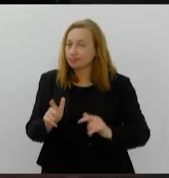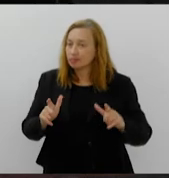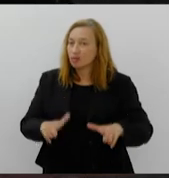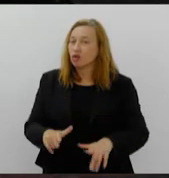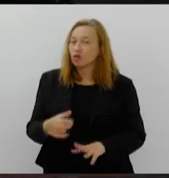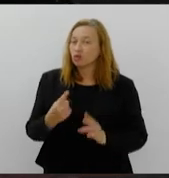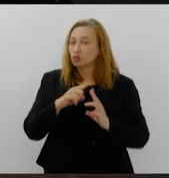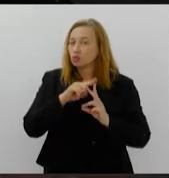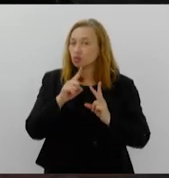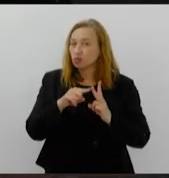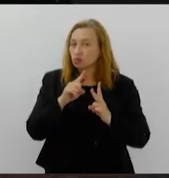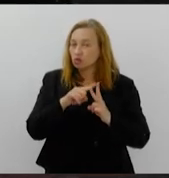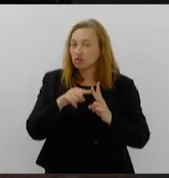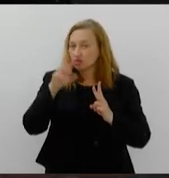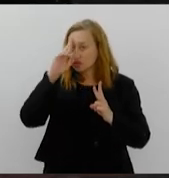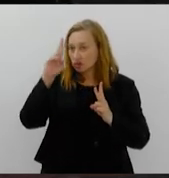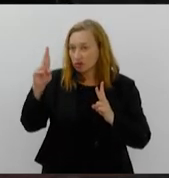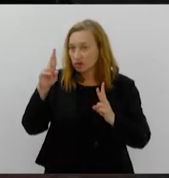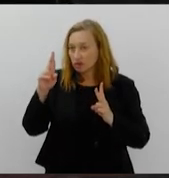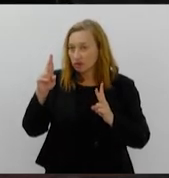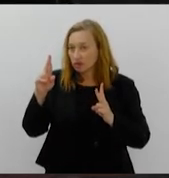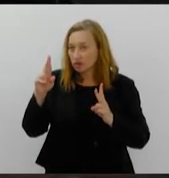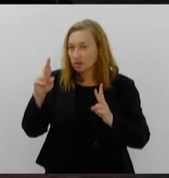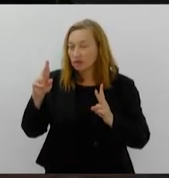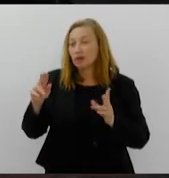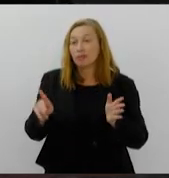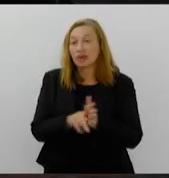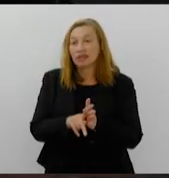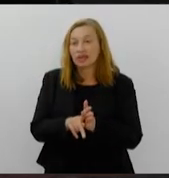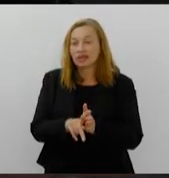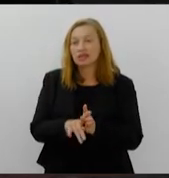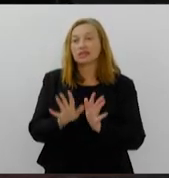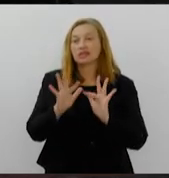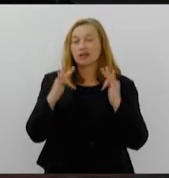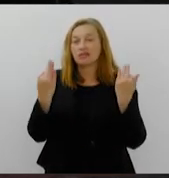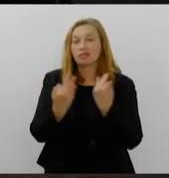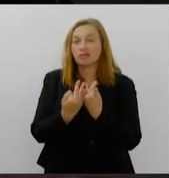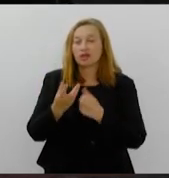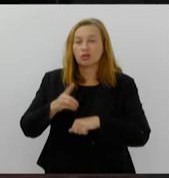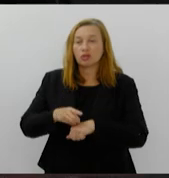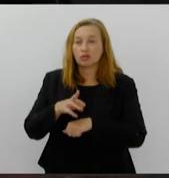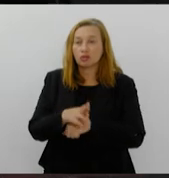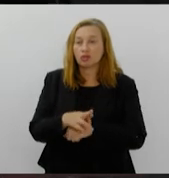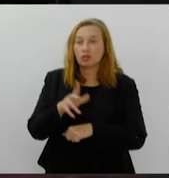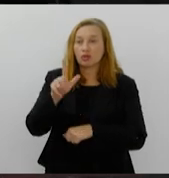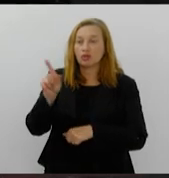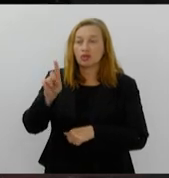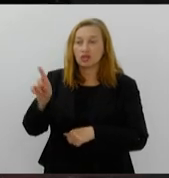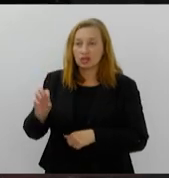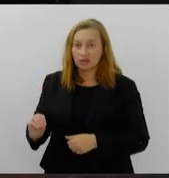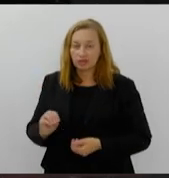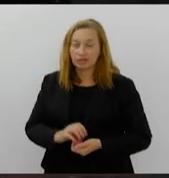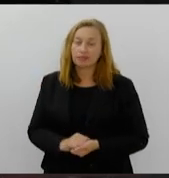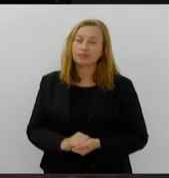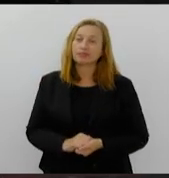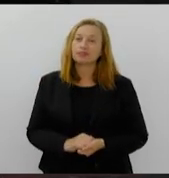sócios são parentes do deputado federal, doutor Luizinho. E